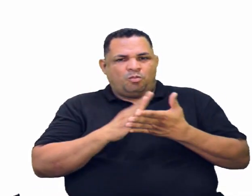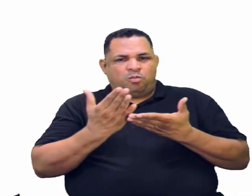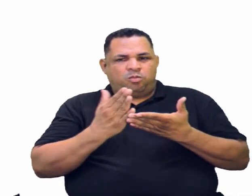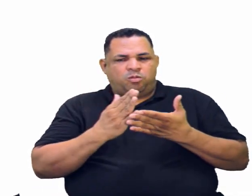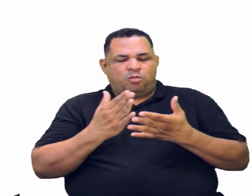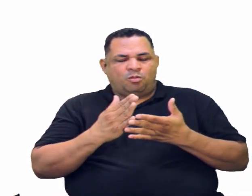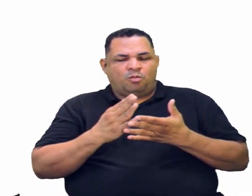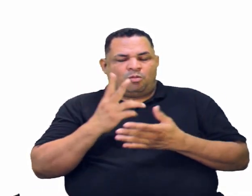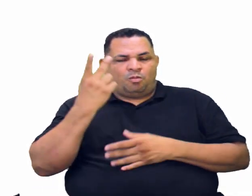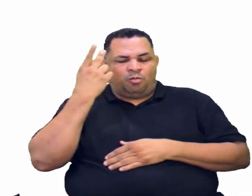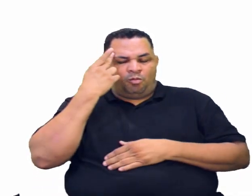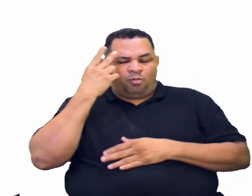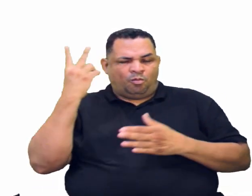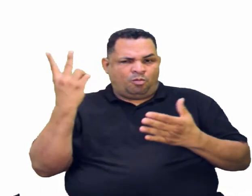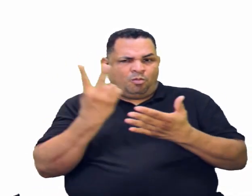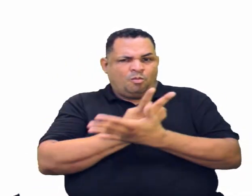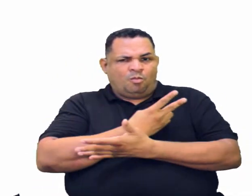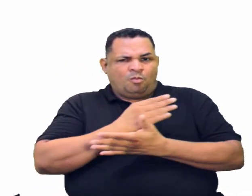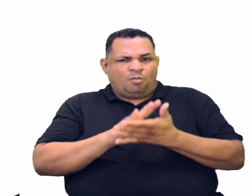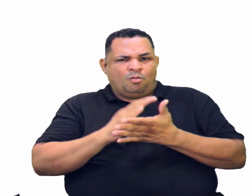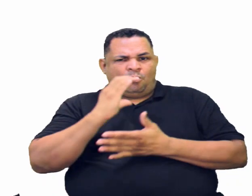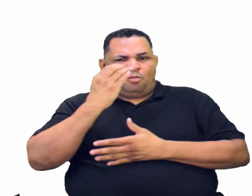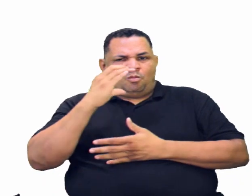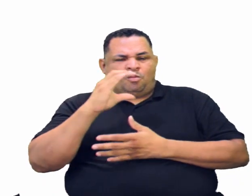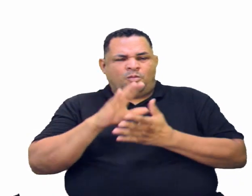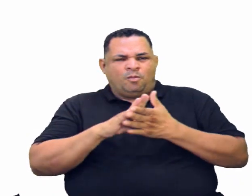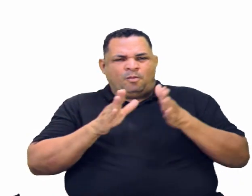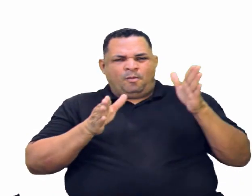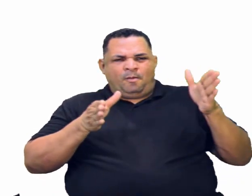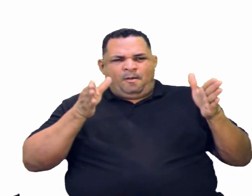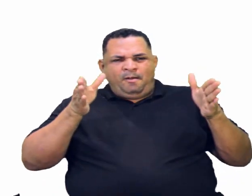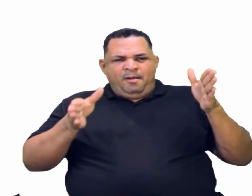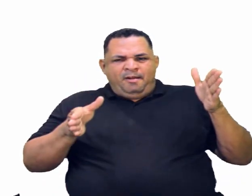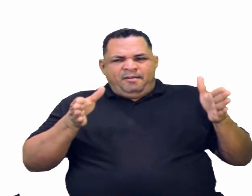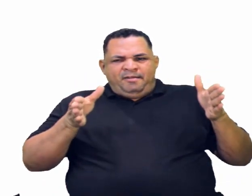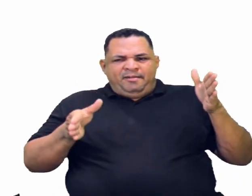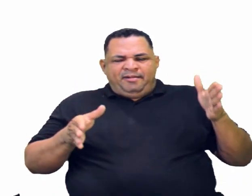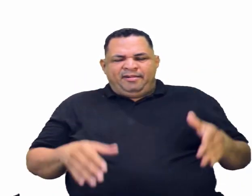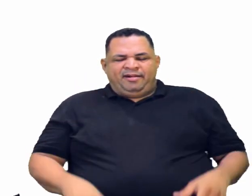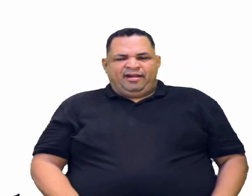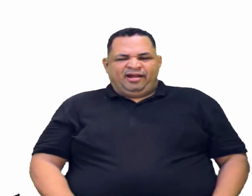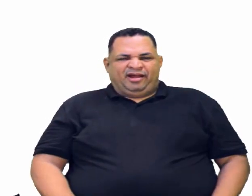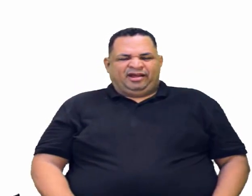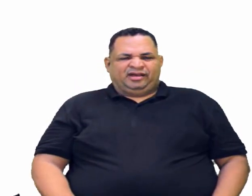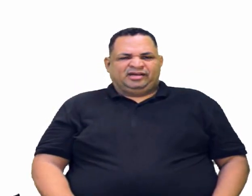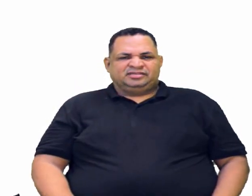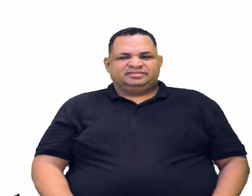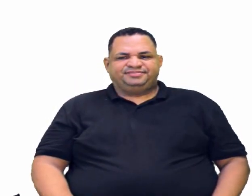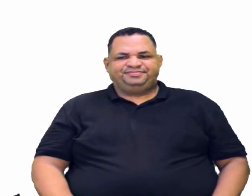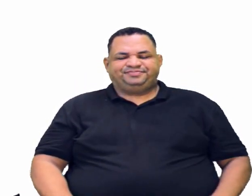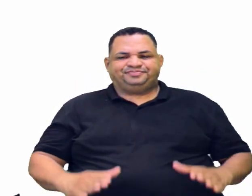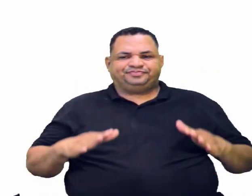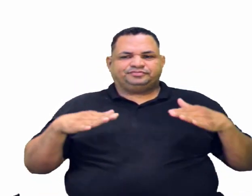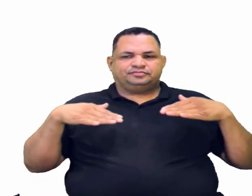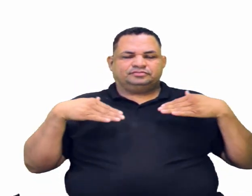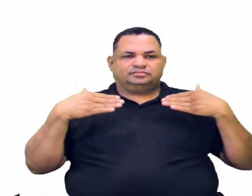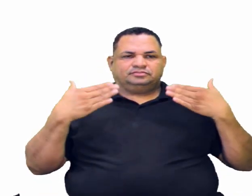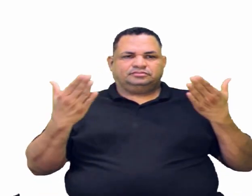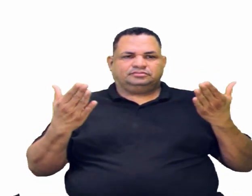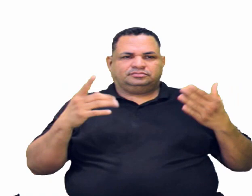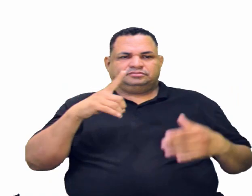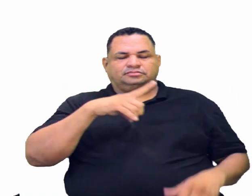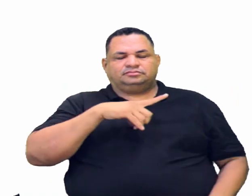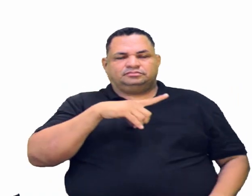tipo primário. Normalmente isso ocorre quando é o carbono da ponta da cadeia, da extremidade. Quando a